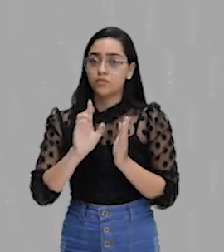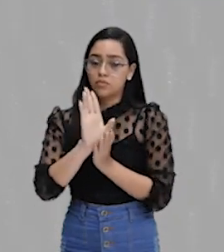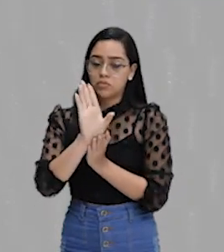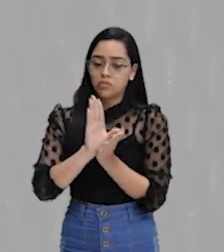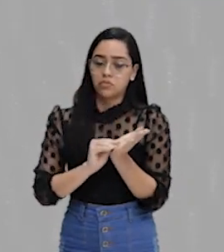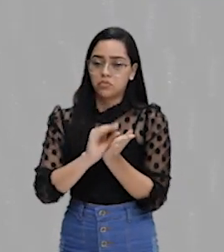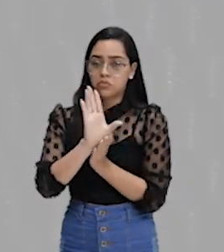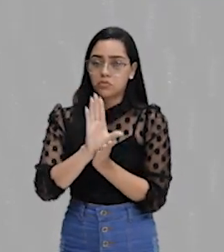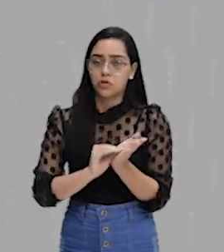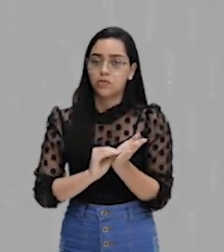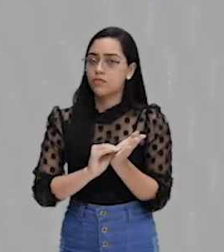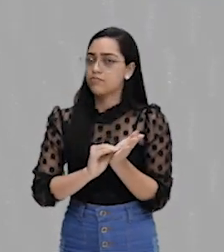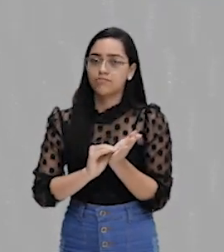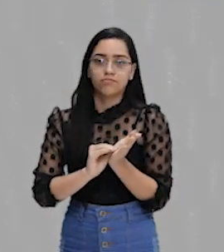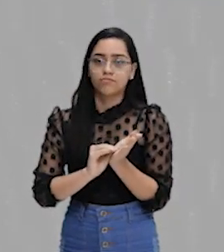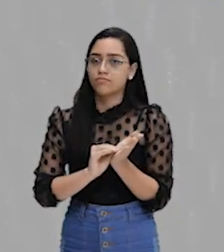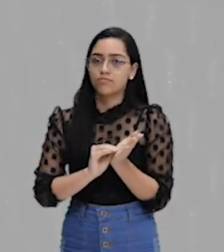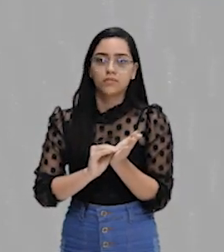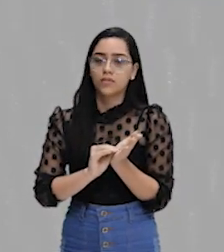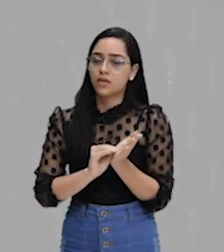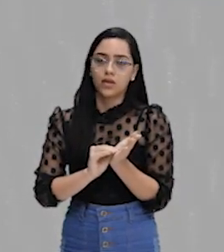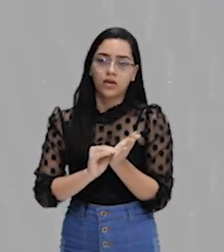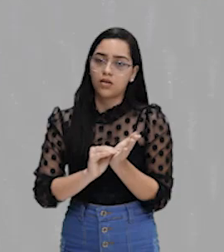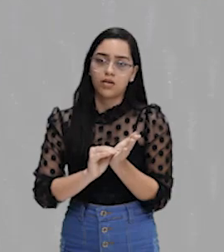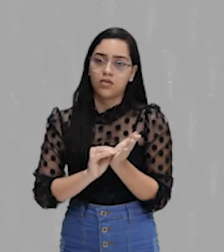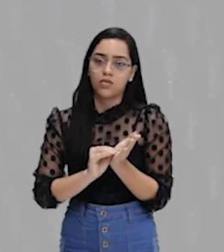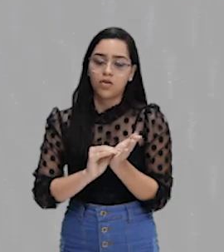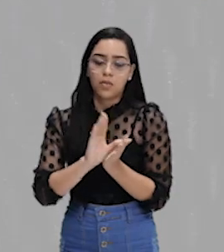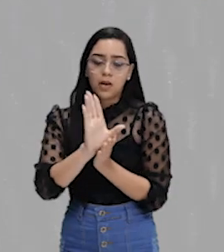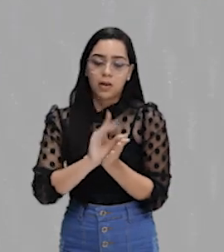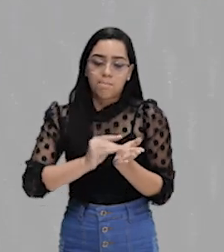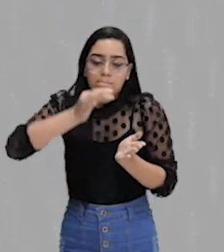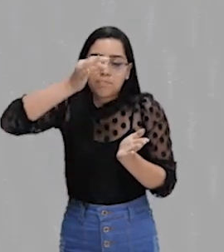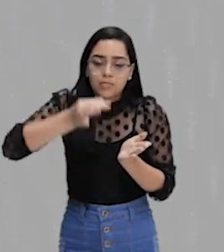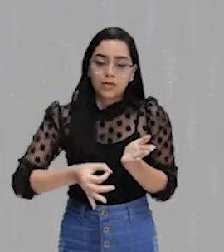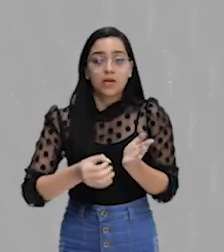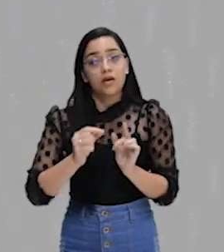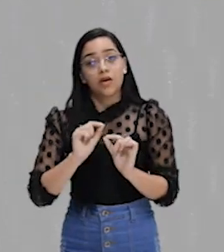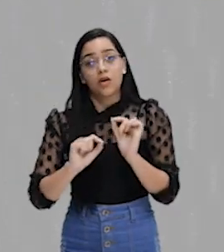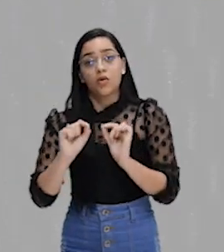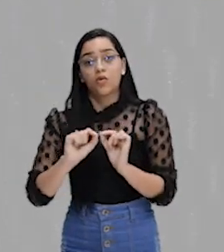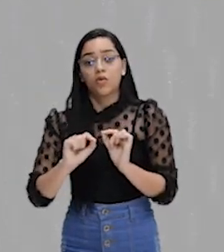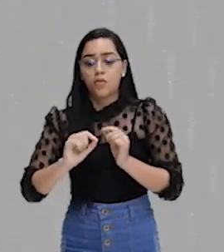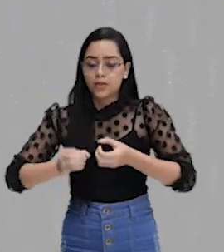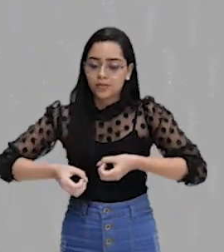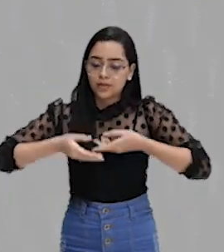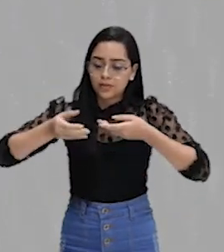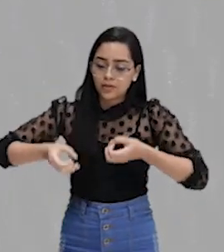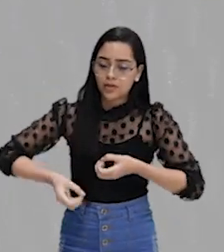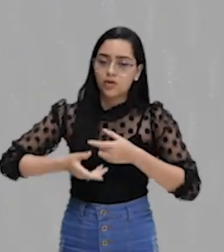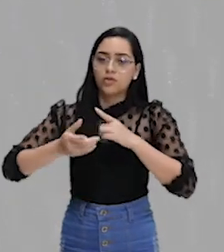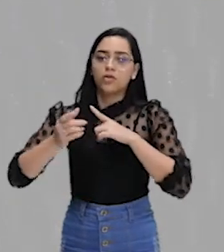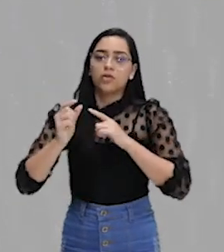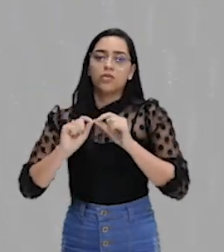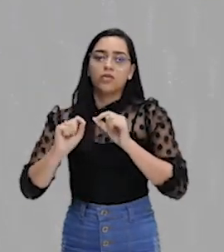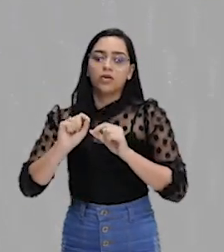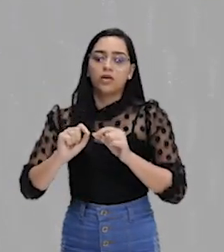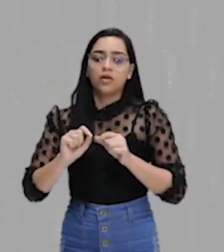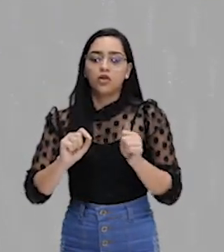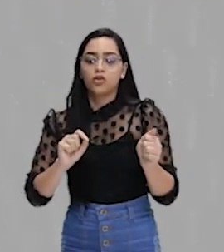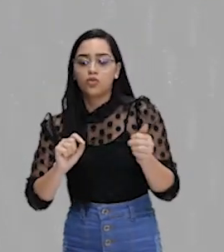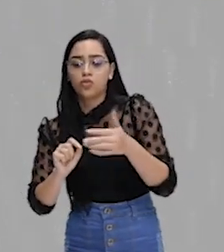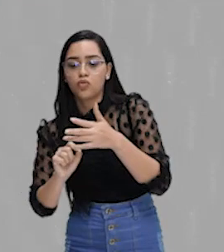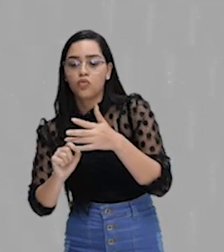isso. Não é uma cópia, né? Não é uma imitação, é uma inspiração, é uma redescoberta